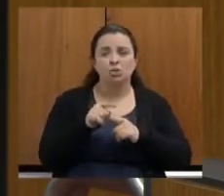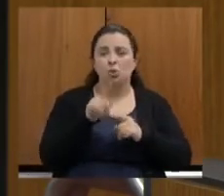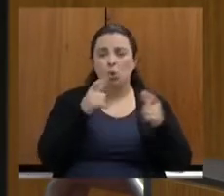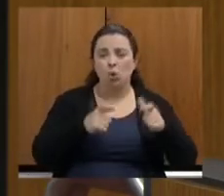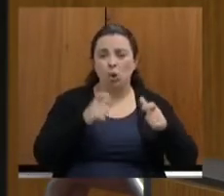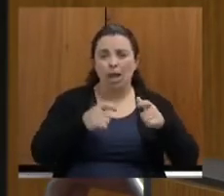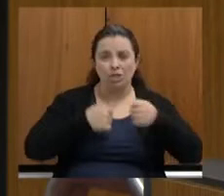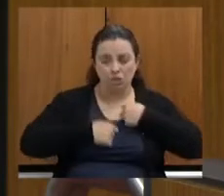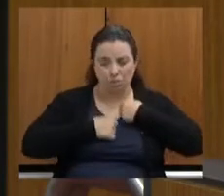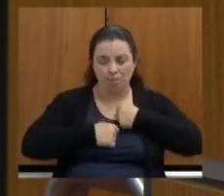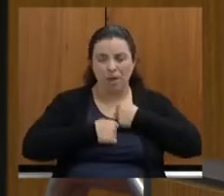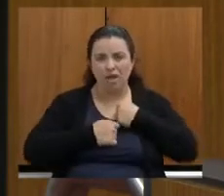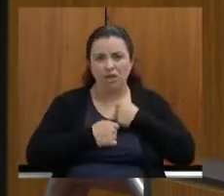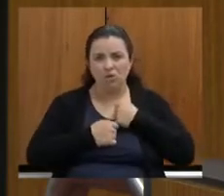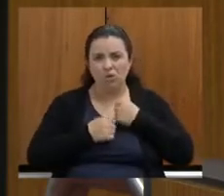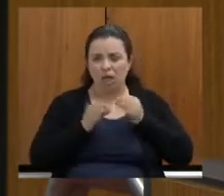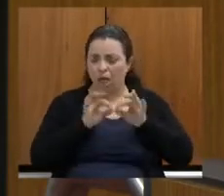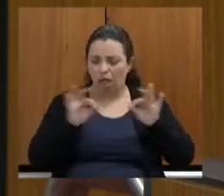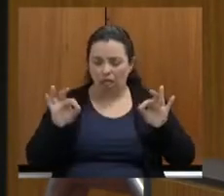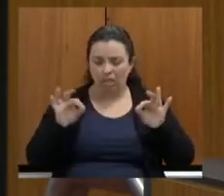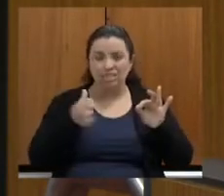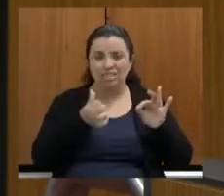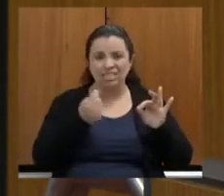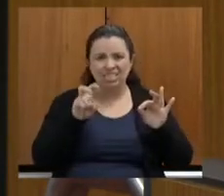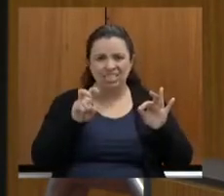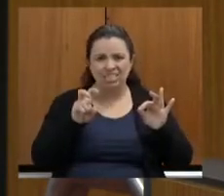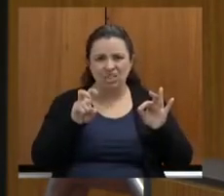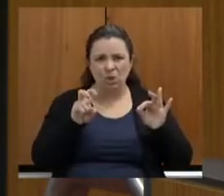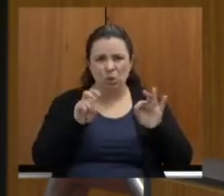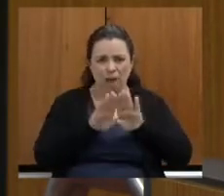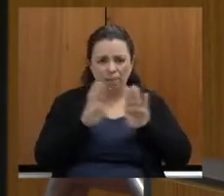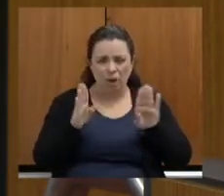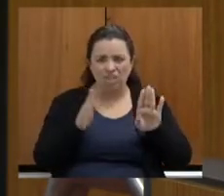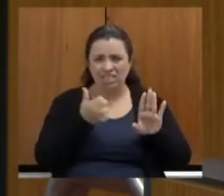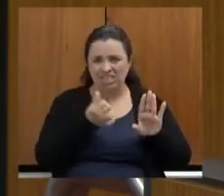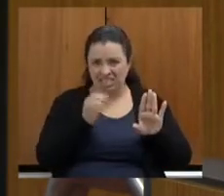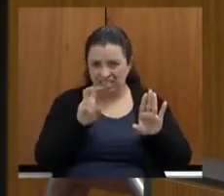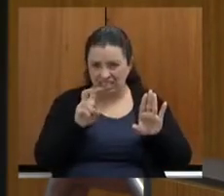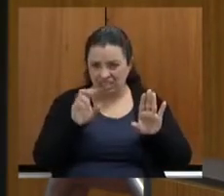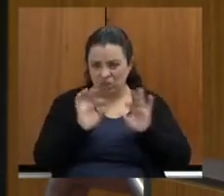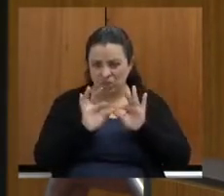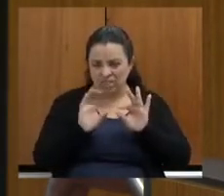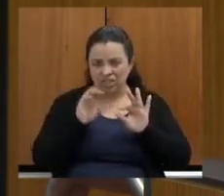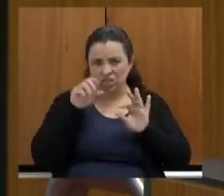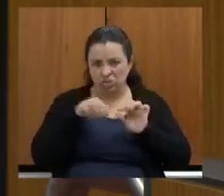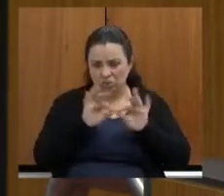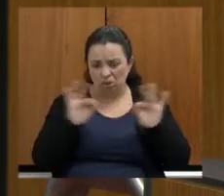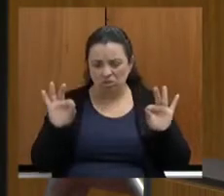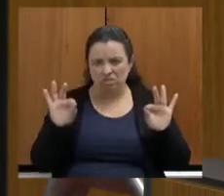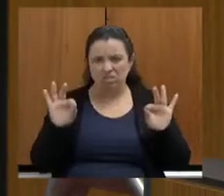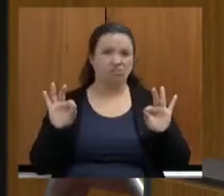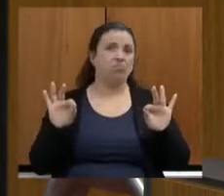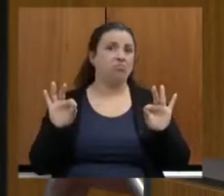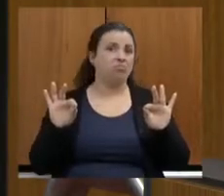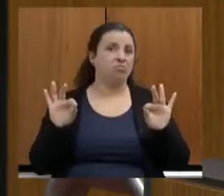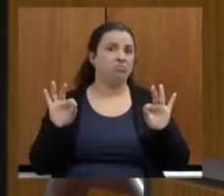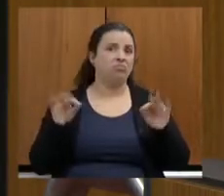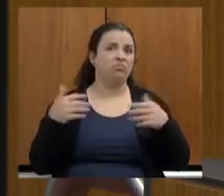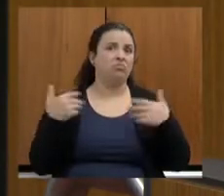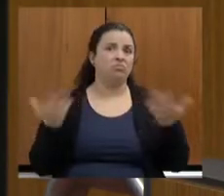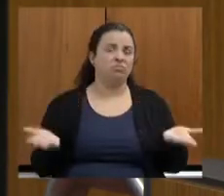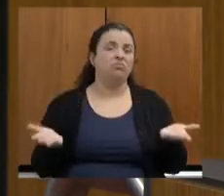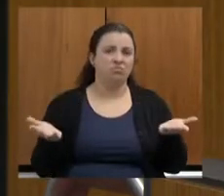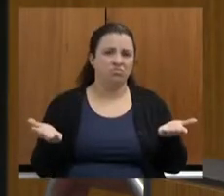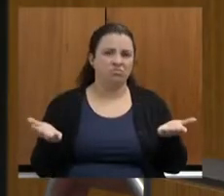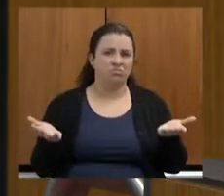que isso técnicos profissionais são esses que a fundação renova contrato será que é atingido que tem que